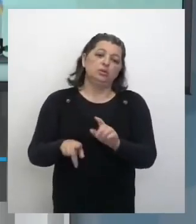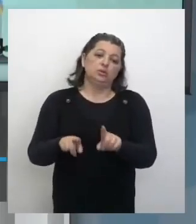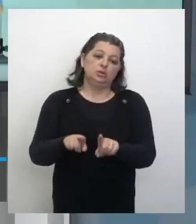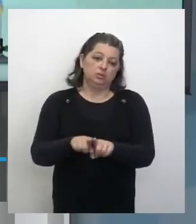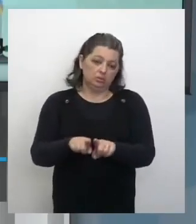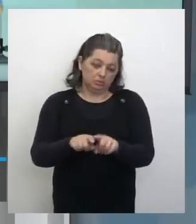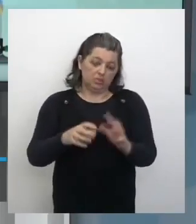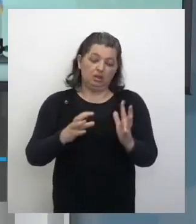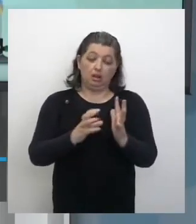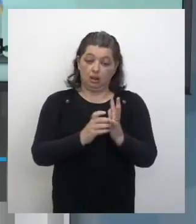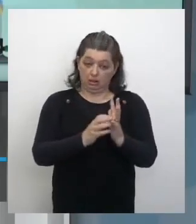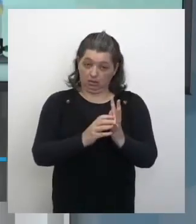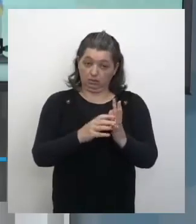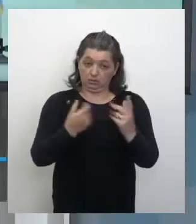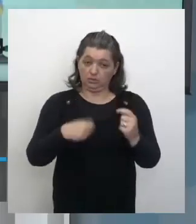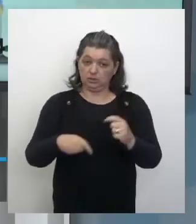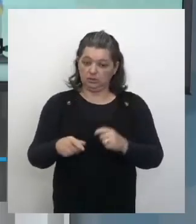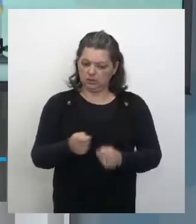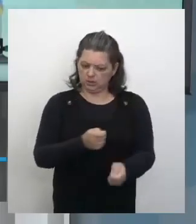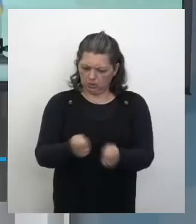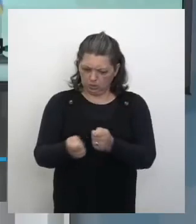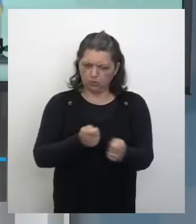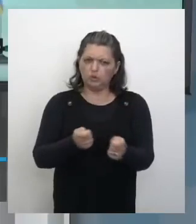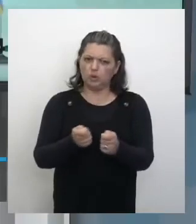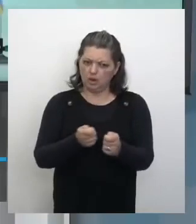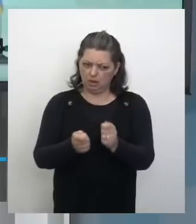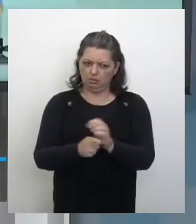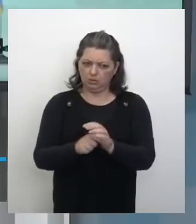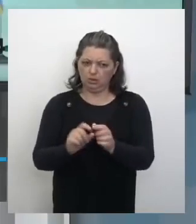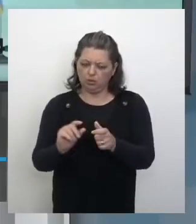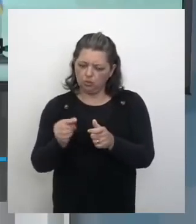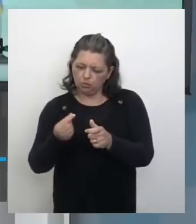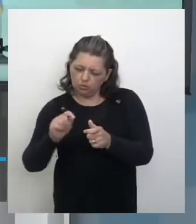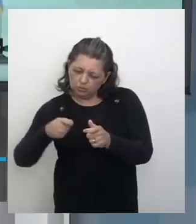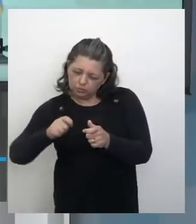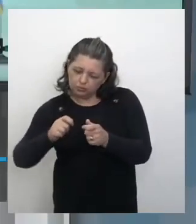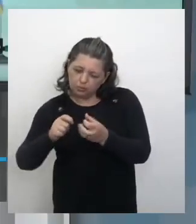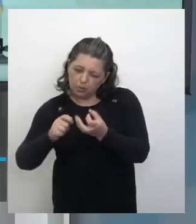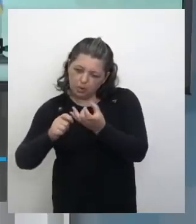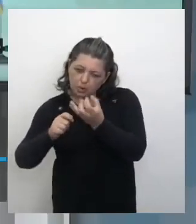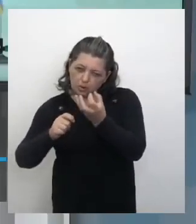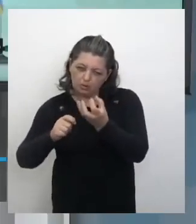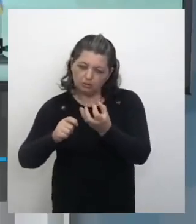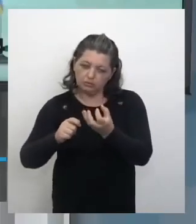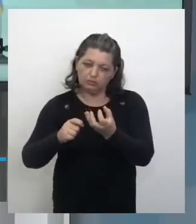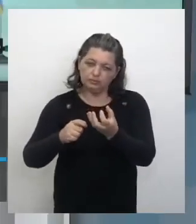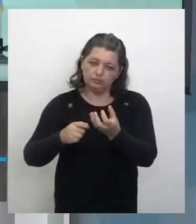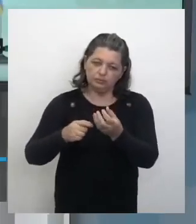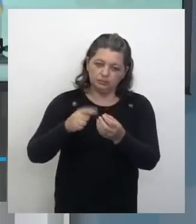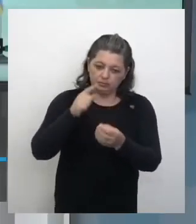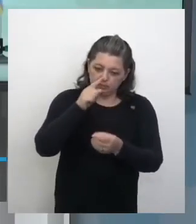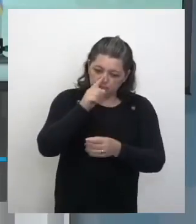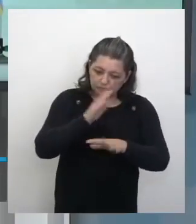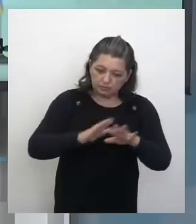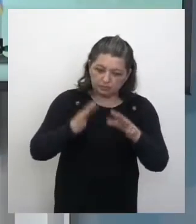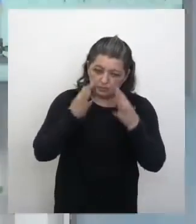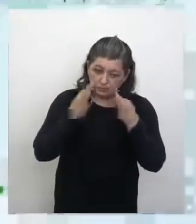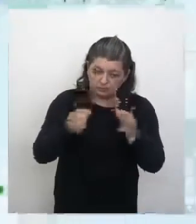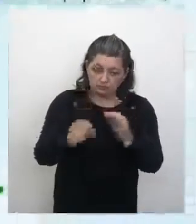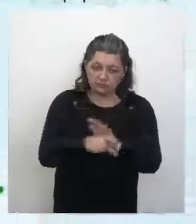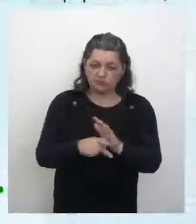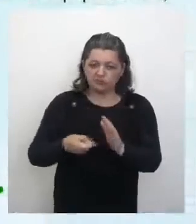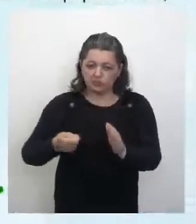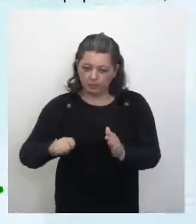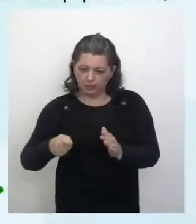fogo. Então, tenho que controlar bastante a saída do bico de Bunsen. E regular a chama com cuidado. Do lado do bico de